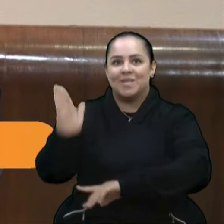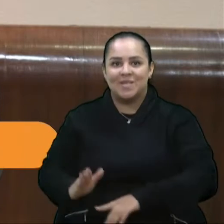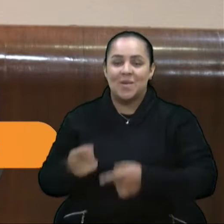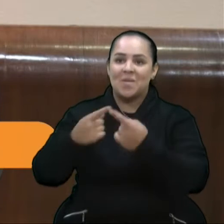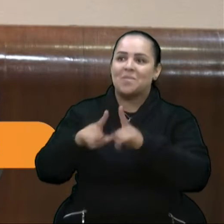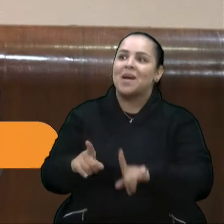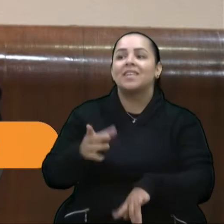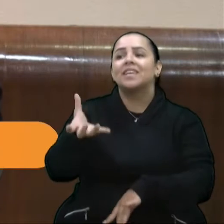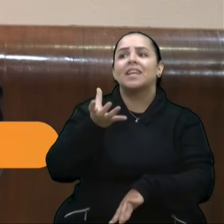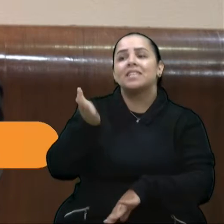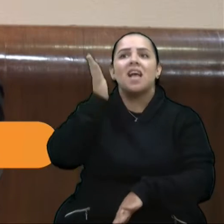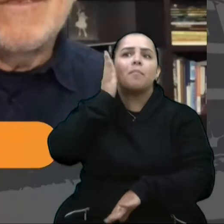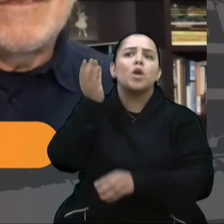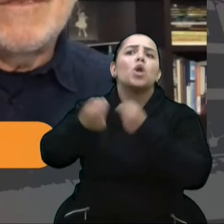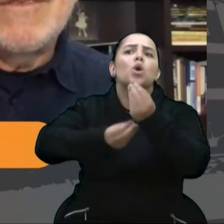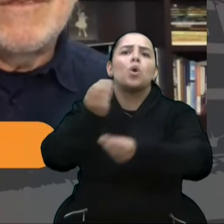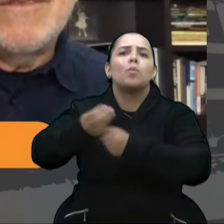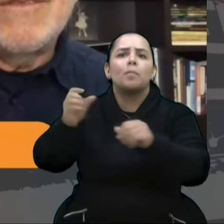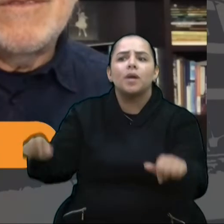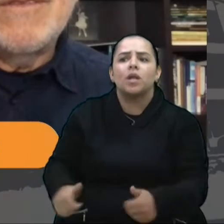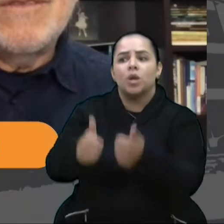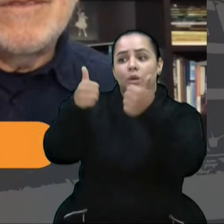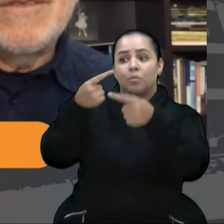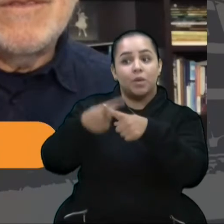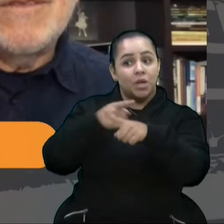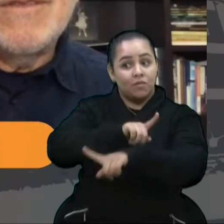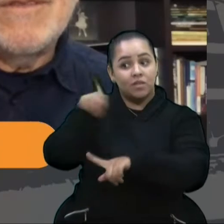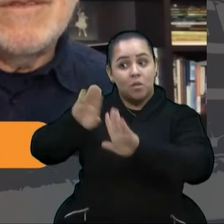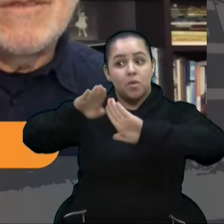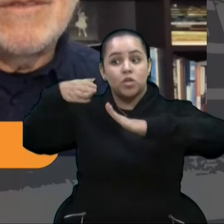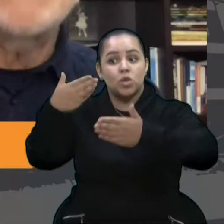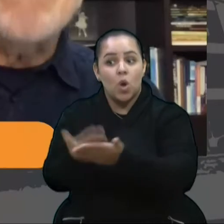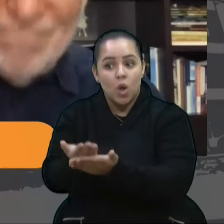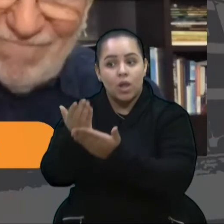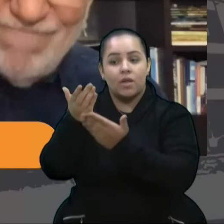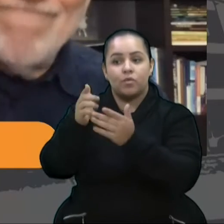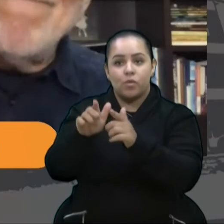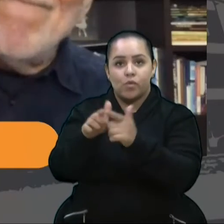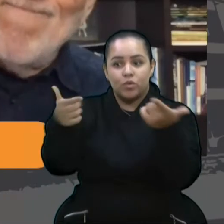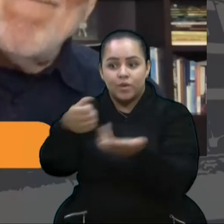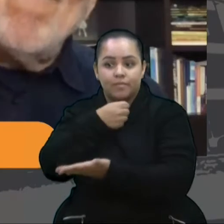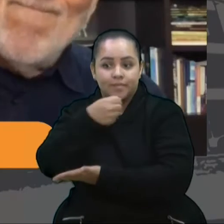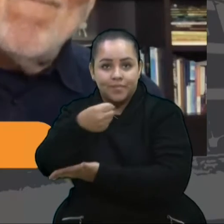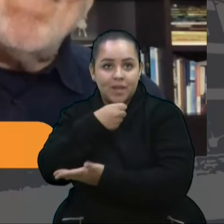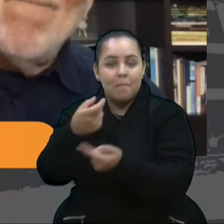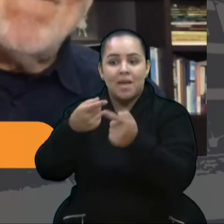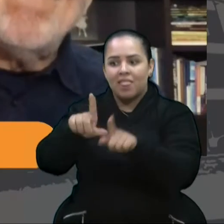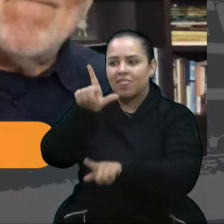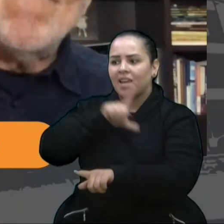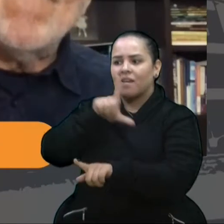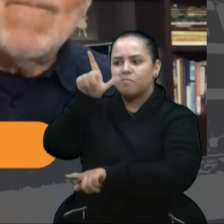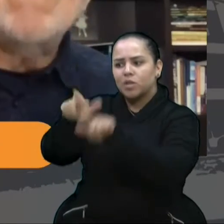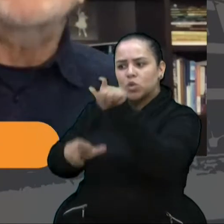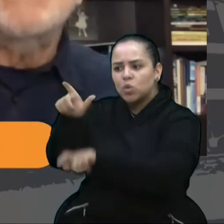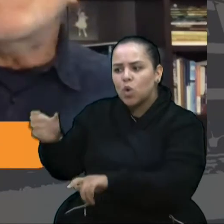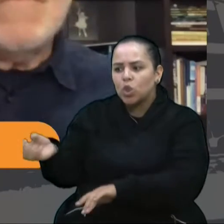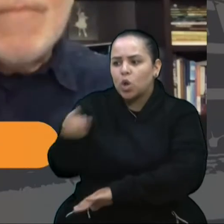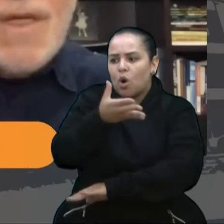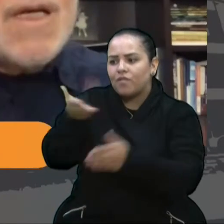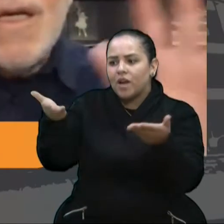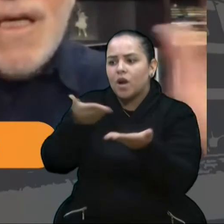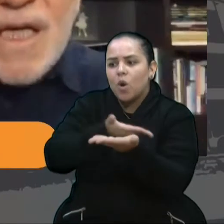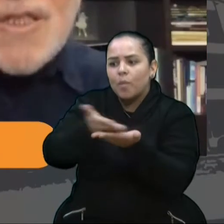pergunta e a segunda. Você vem de uma escola do jornalismo, né? Mas tem muita gente nova que está começando